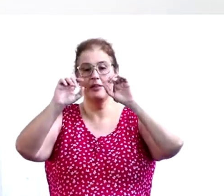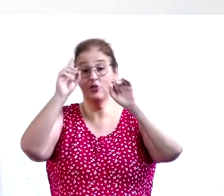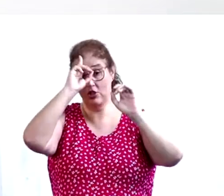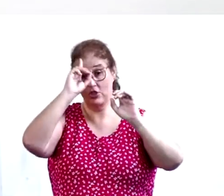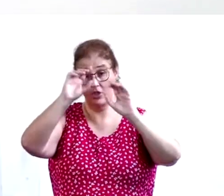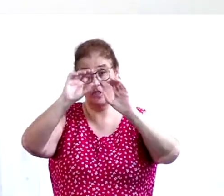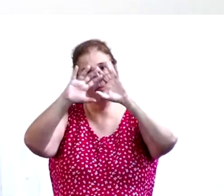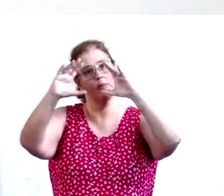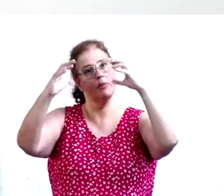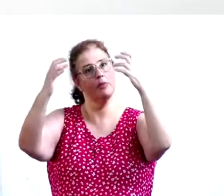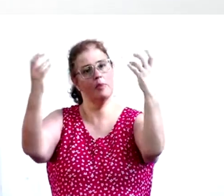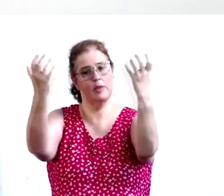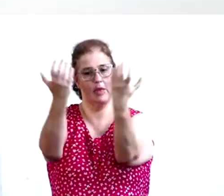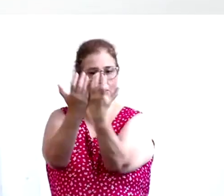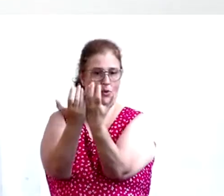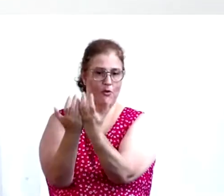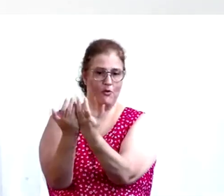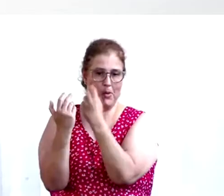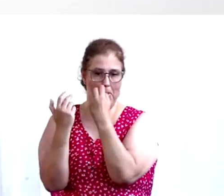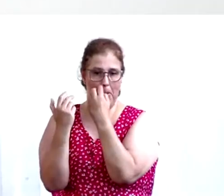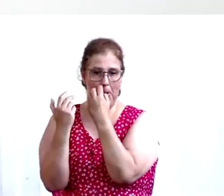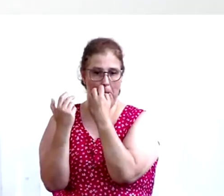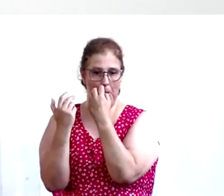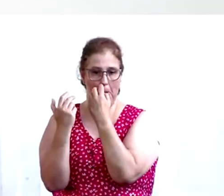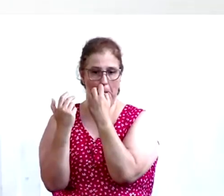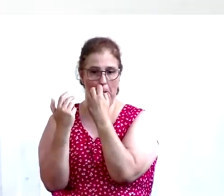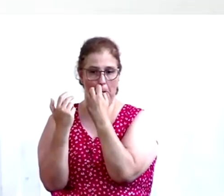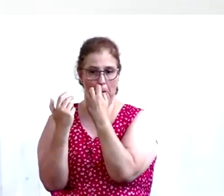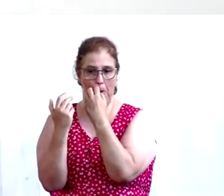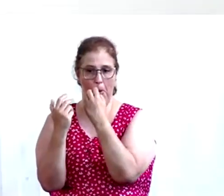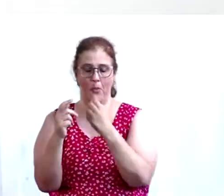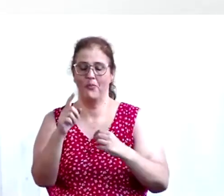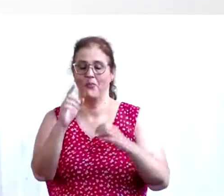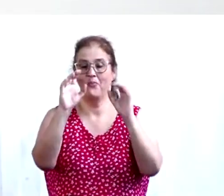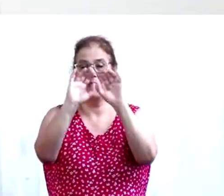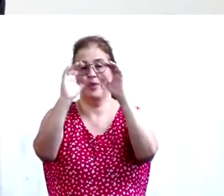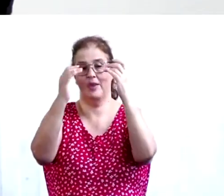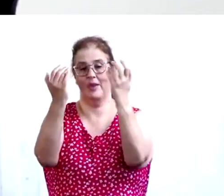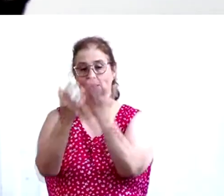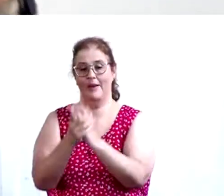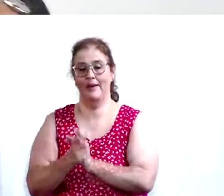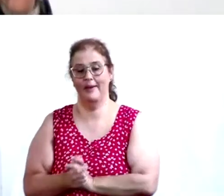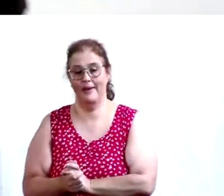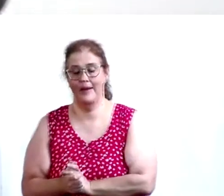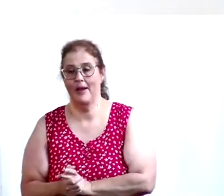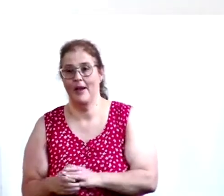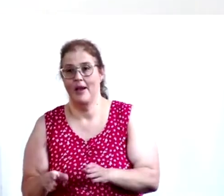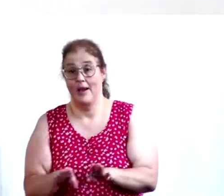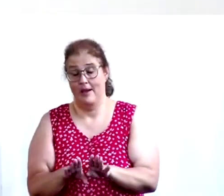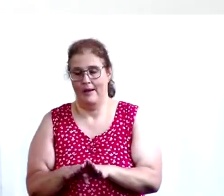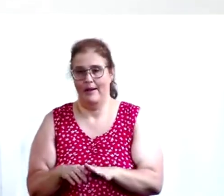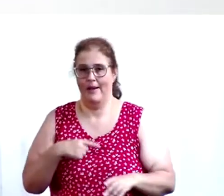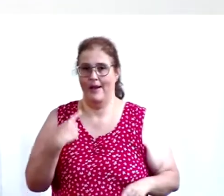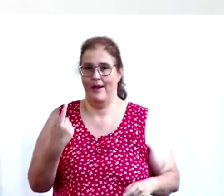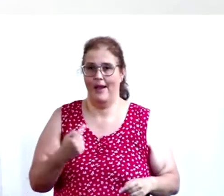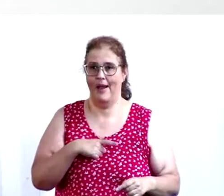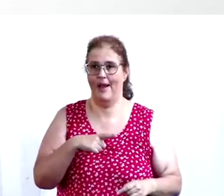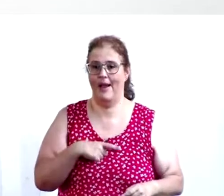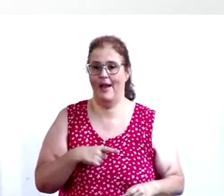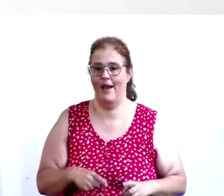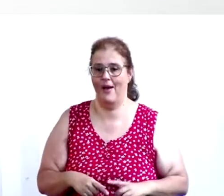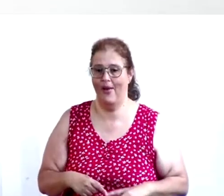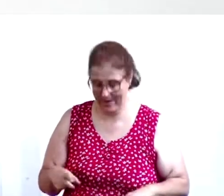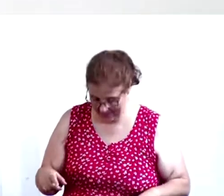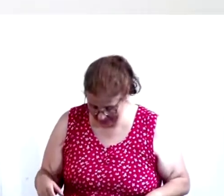povo. A chama para, a nuvem para e o povo para, se acampa, levanta as coisas do tabernáculo, cultua,